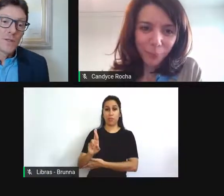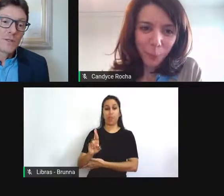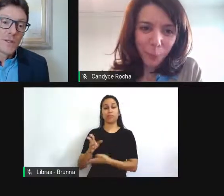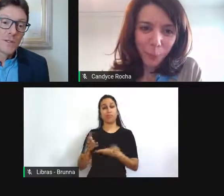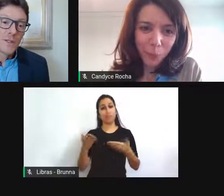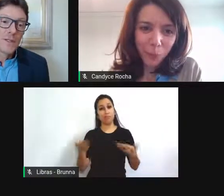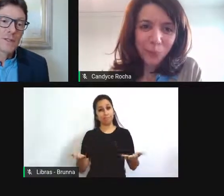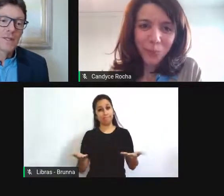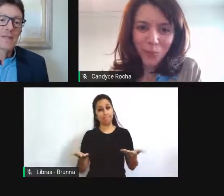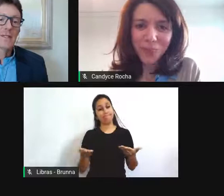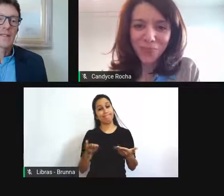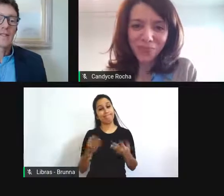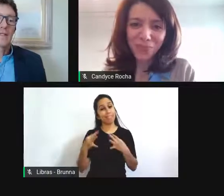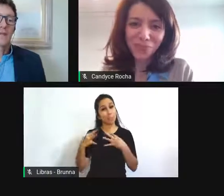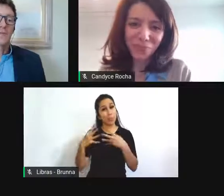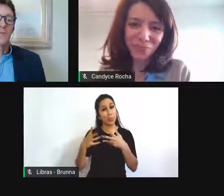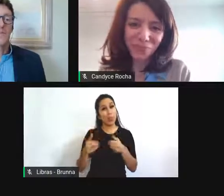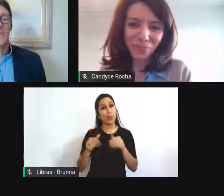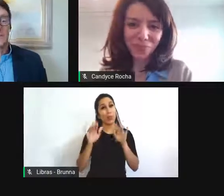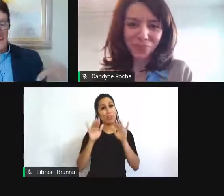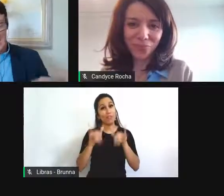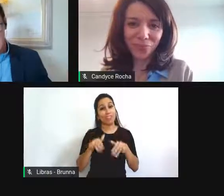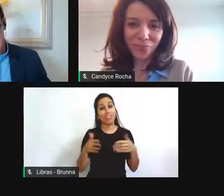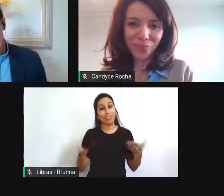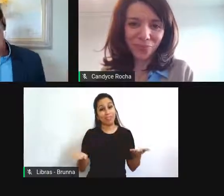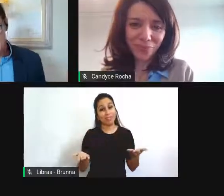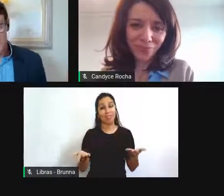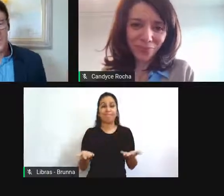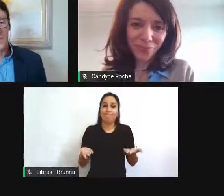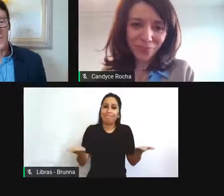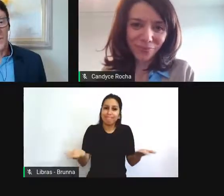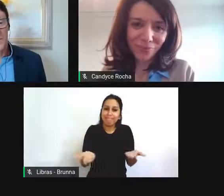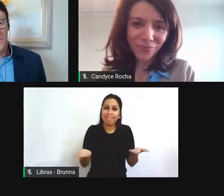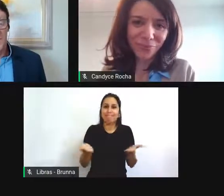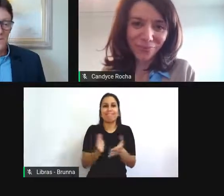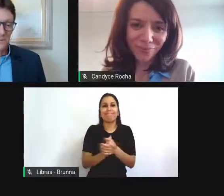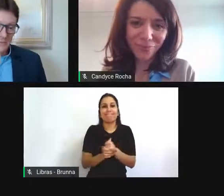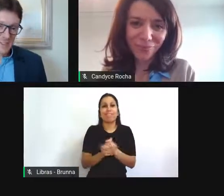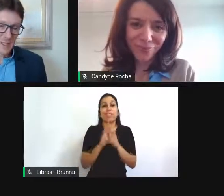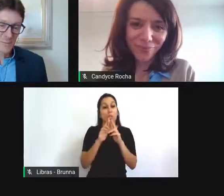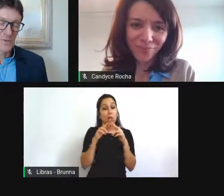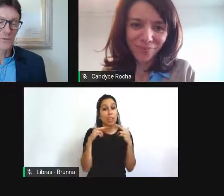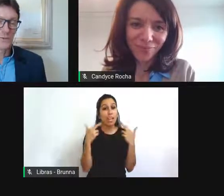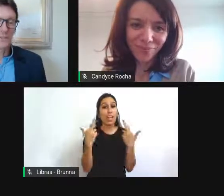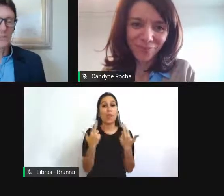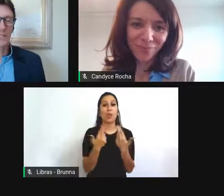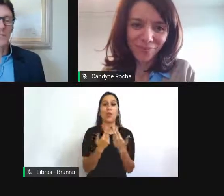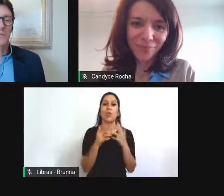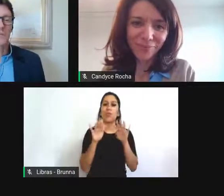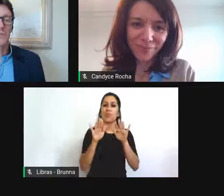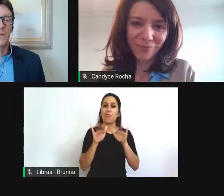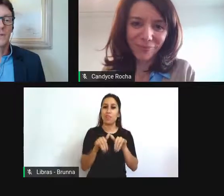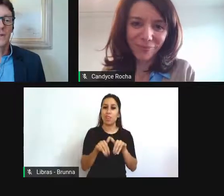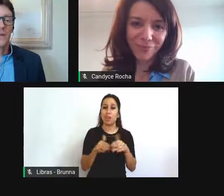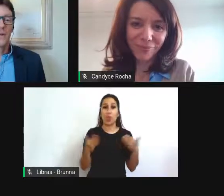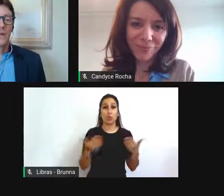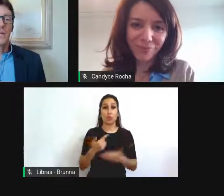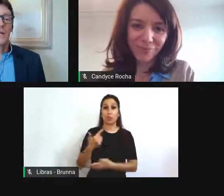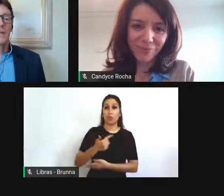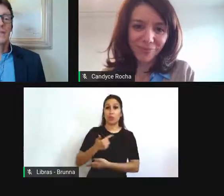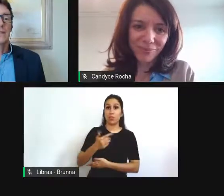tudo tem um fim, né? Esse é o fim do nosso encontro, encerramos o segundo dia, encerramos o